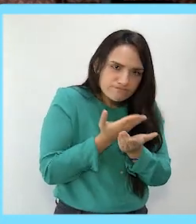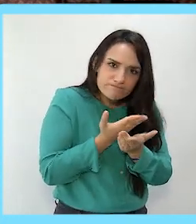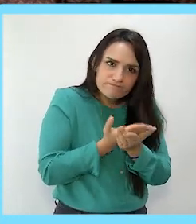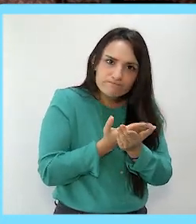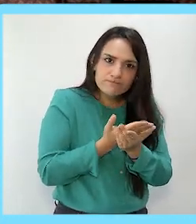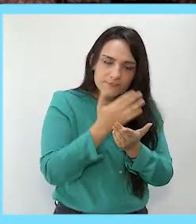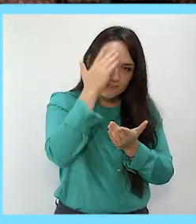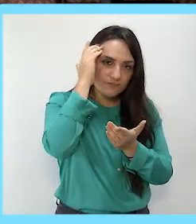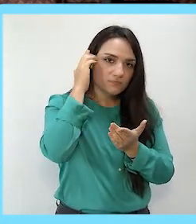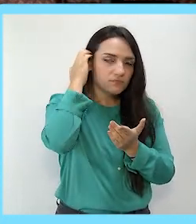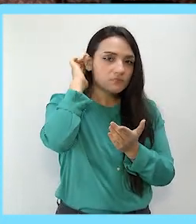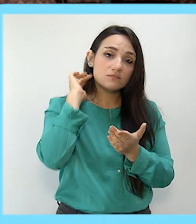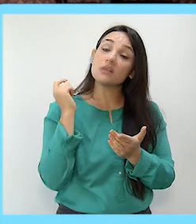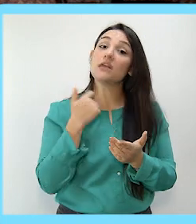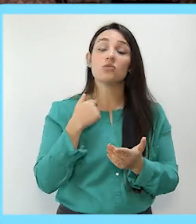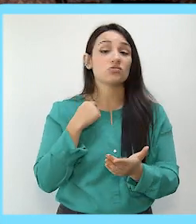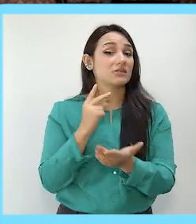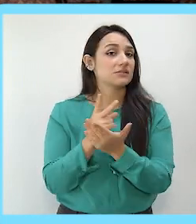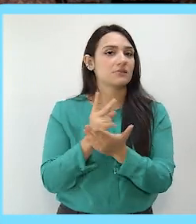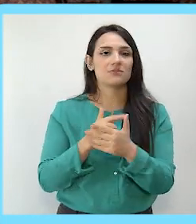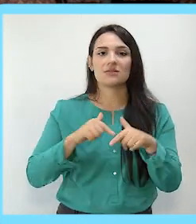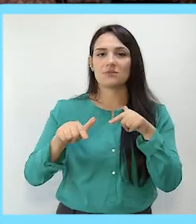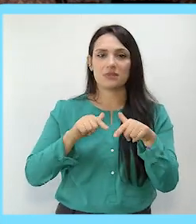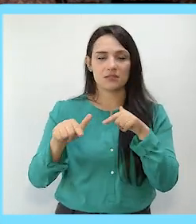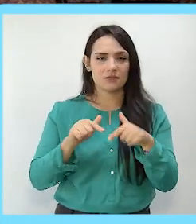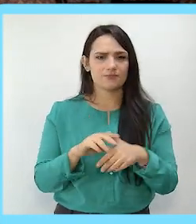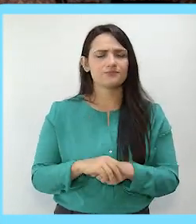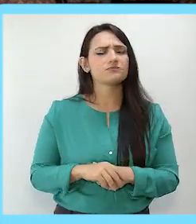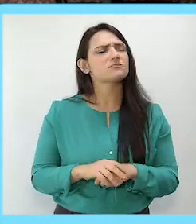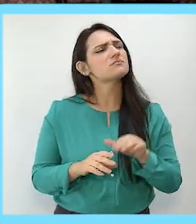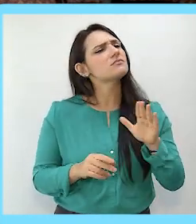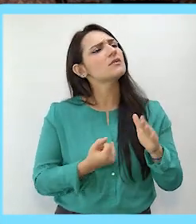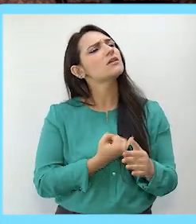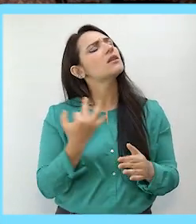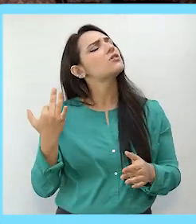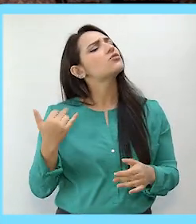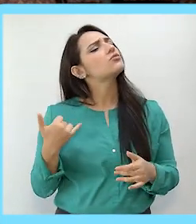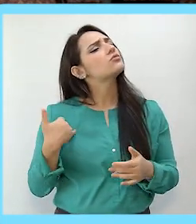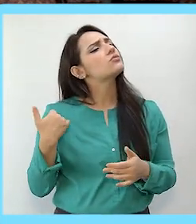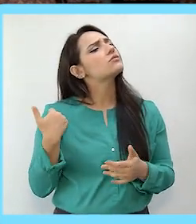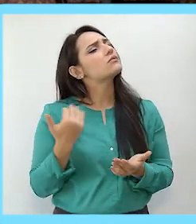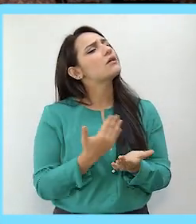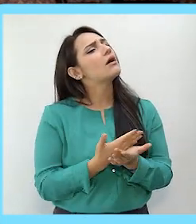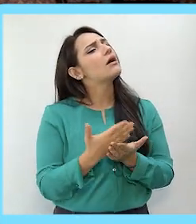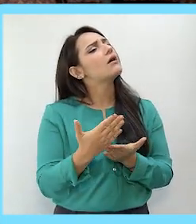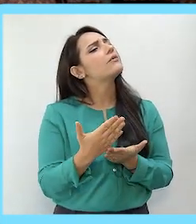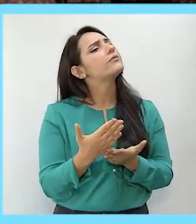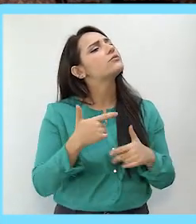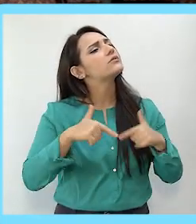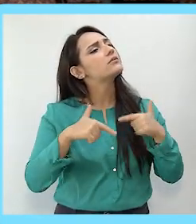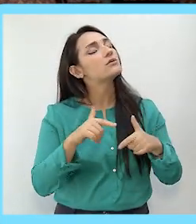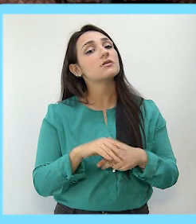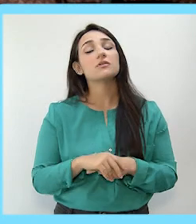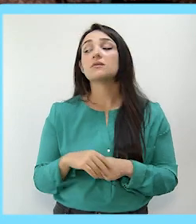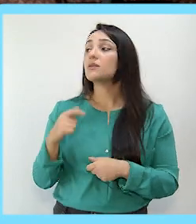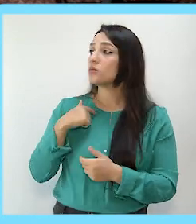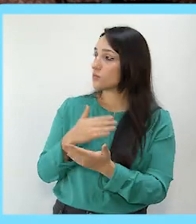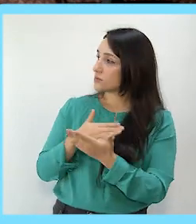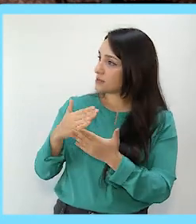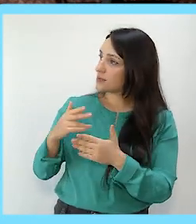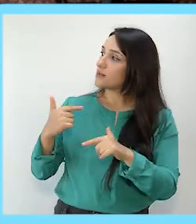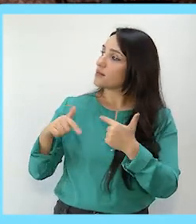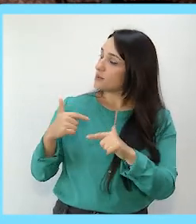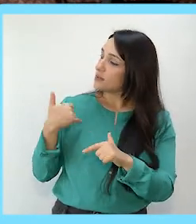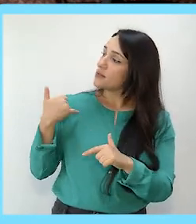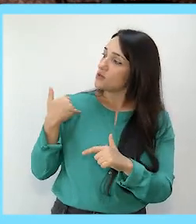concentrada nos estudos e eu sempre trabalhei. Então eu fui... Desde quando você trabalha? Você trabalha com quantos anos? Eu comecei a